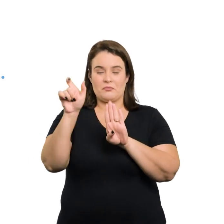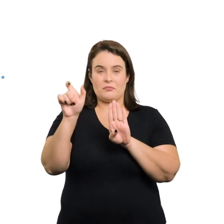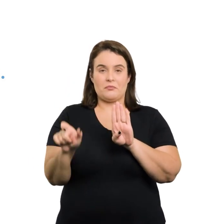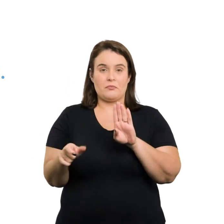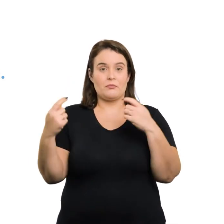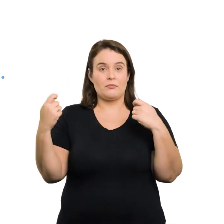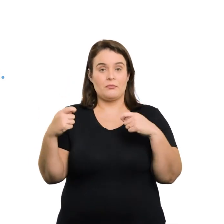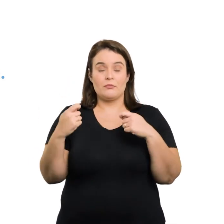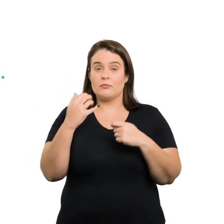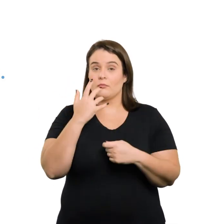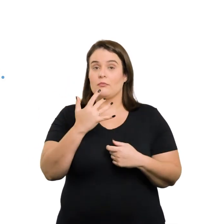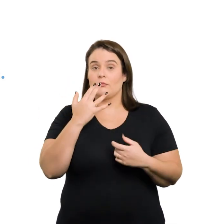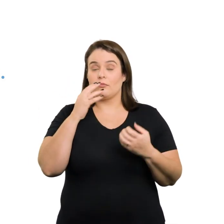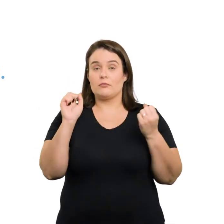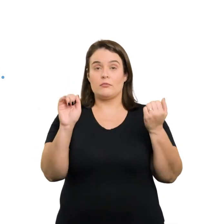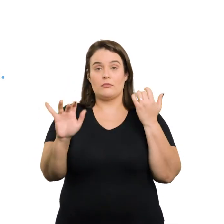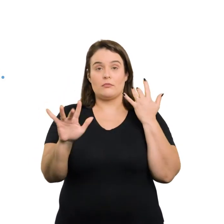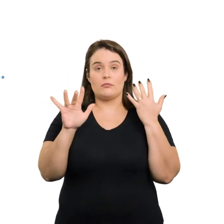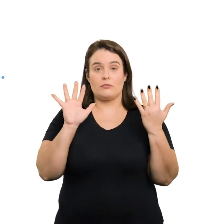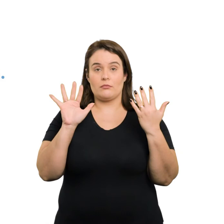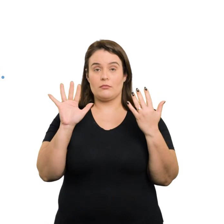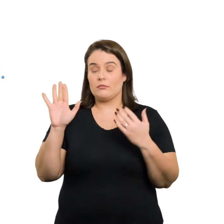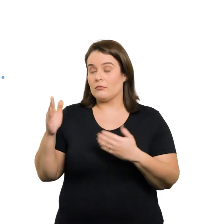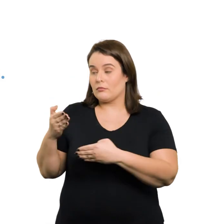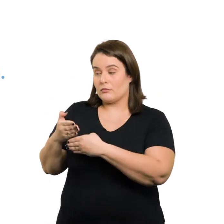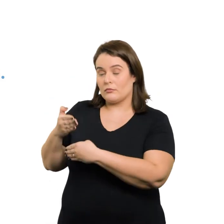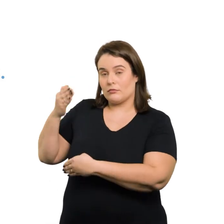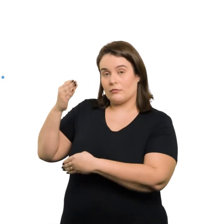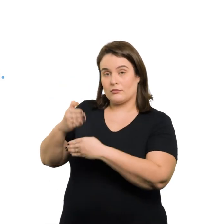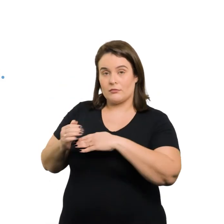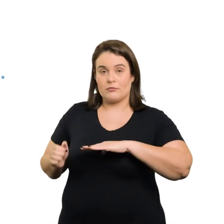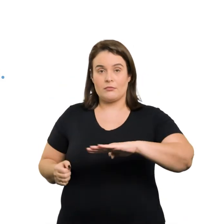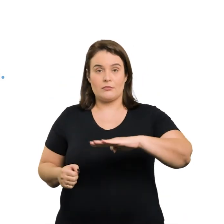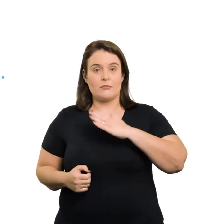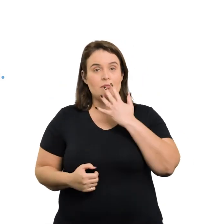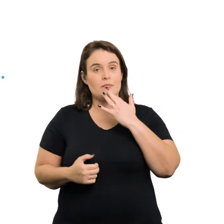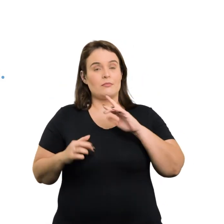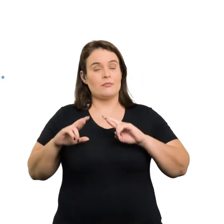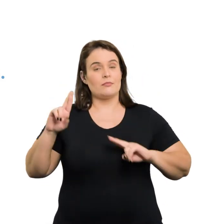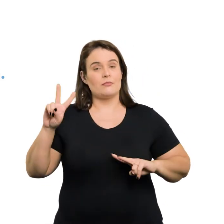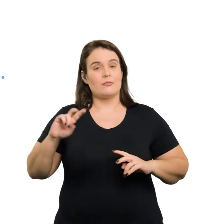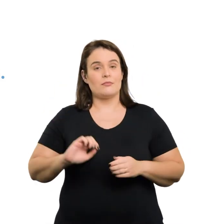ou seus batentes devem ter cor contrastante com a parede e o piso.